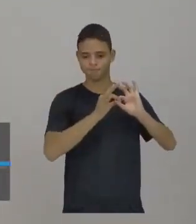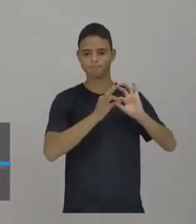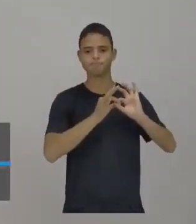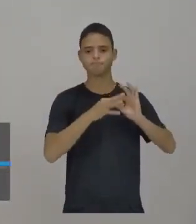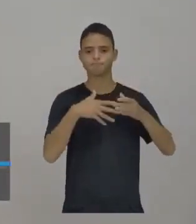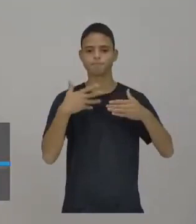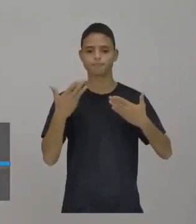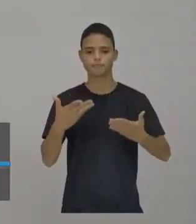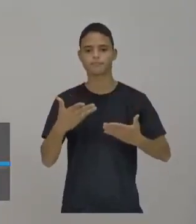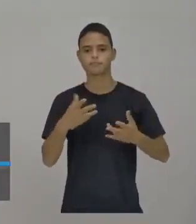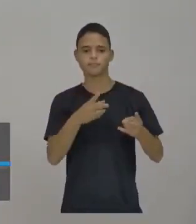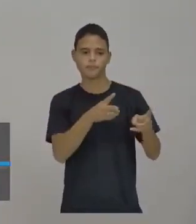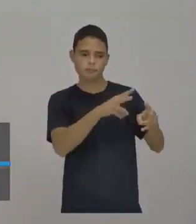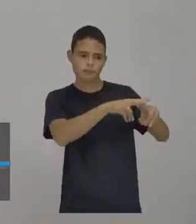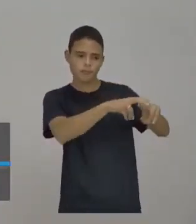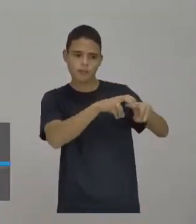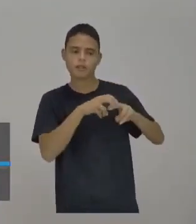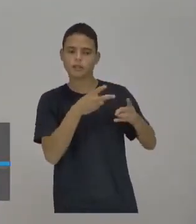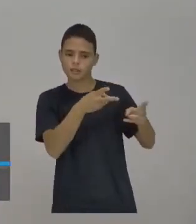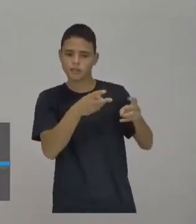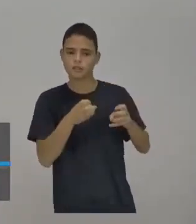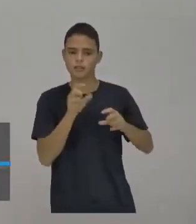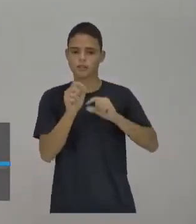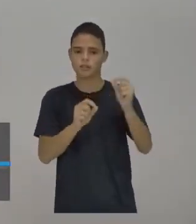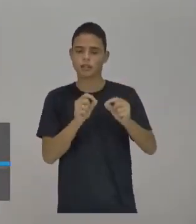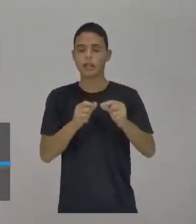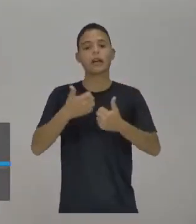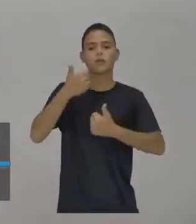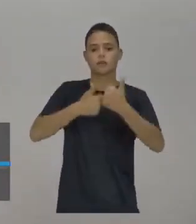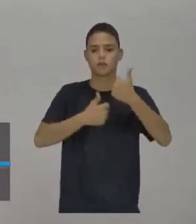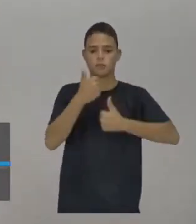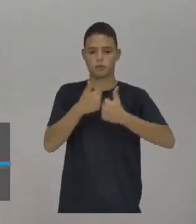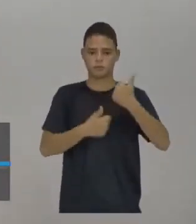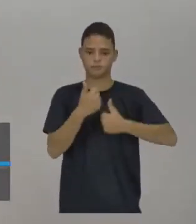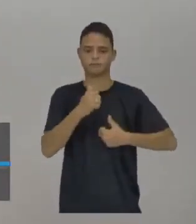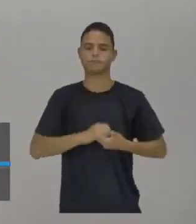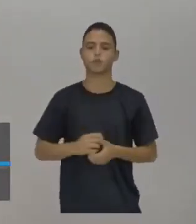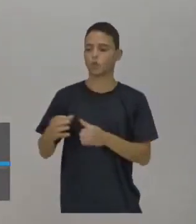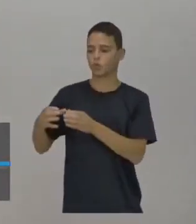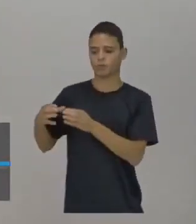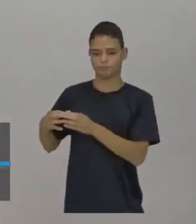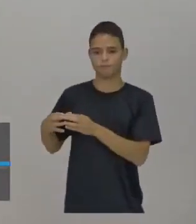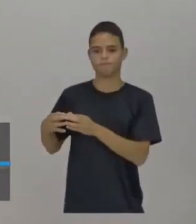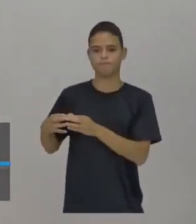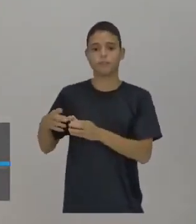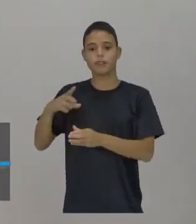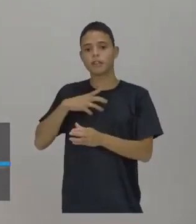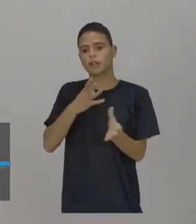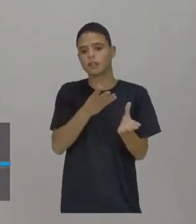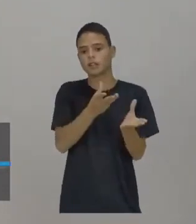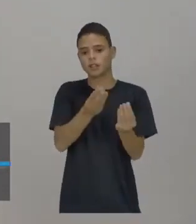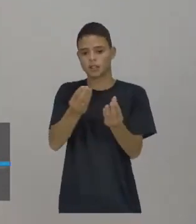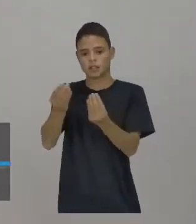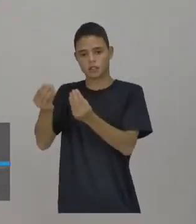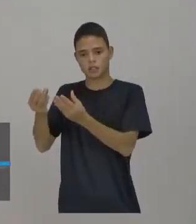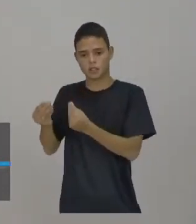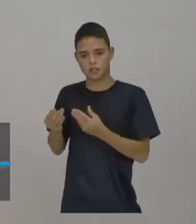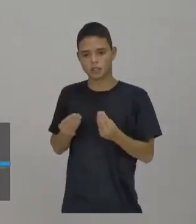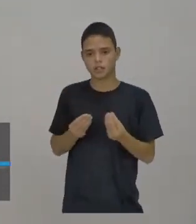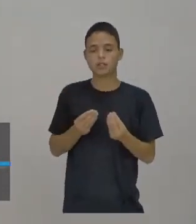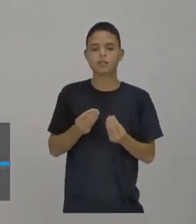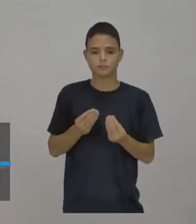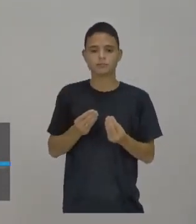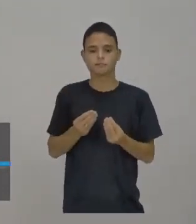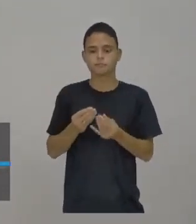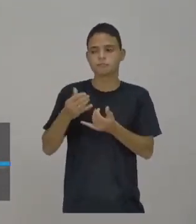percebe muito em time de futebol, por exemplo. Por que seu time de futebol tem muitos apelidos? Porque ao invés de repetir o nome do